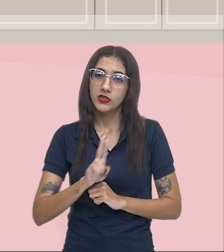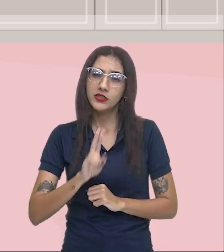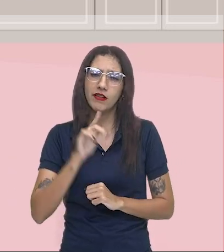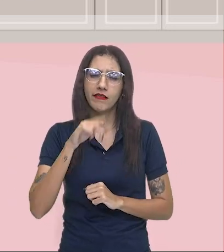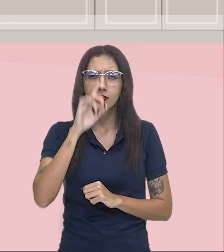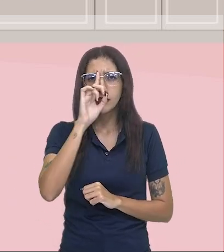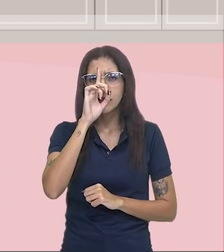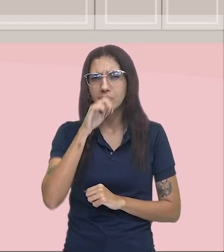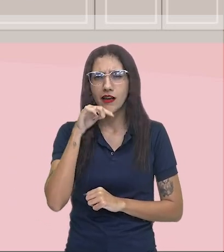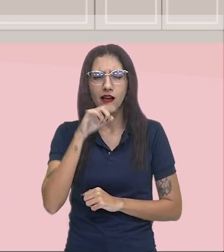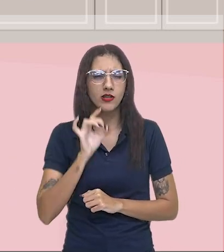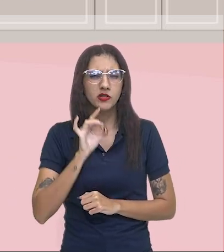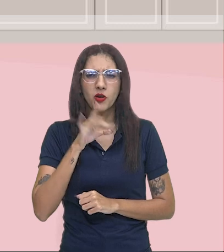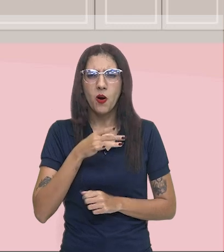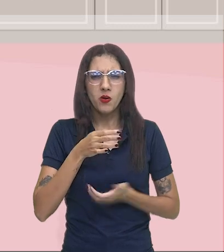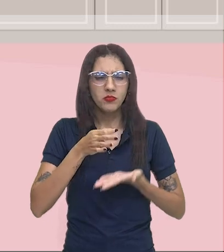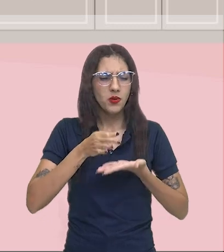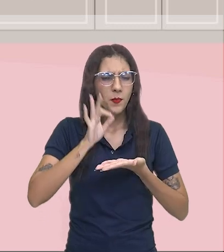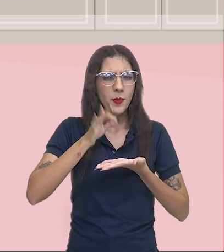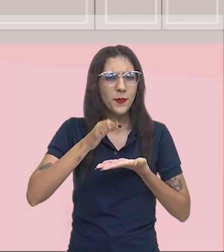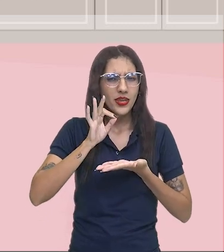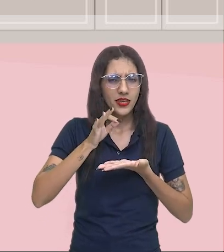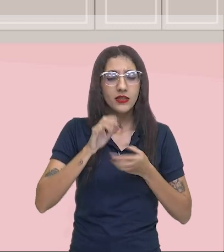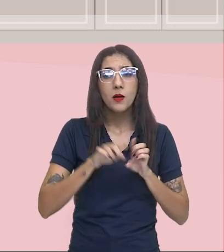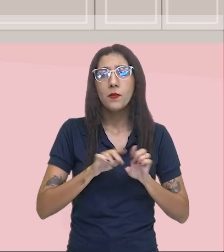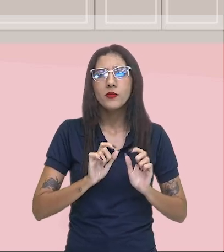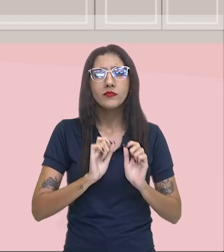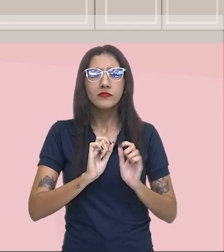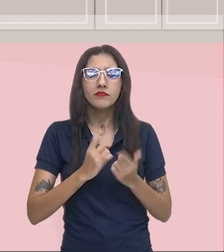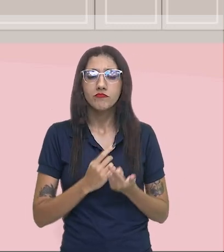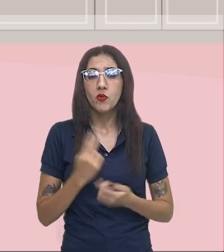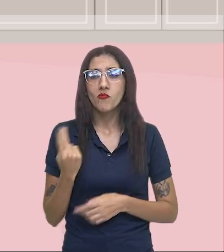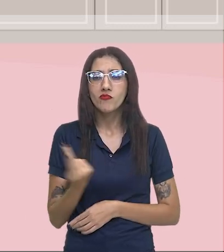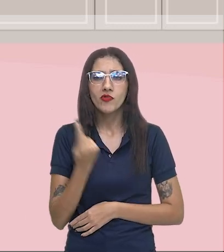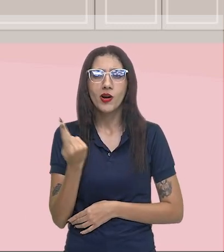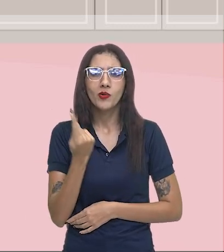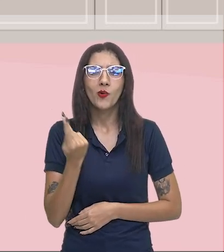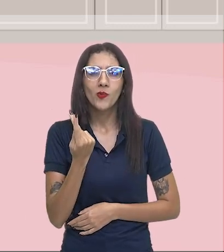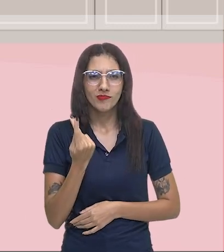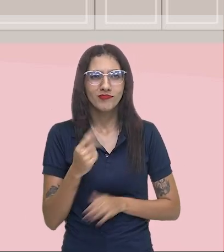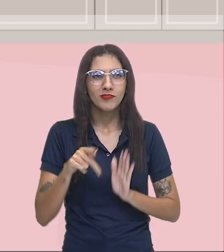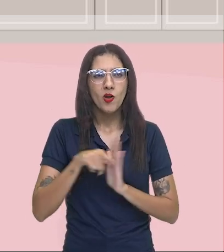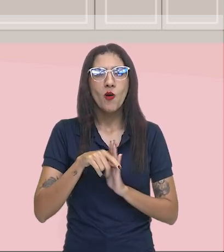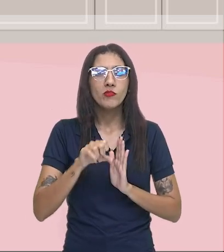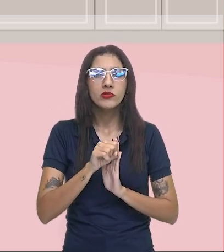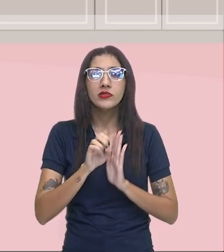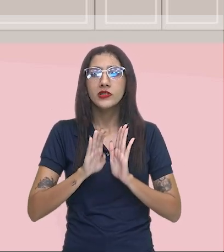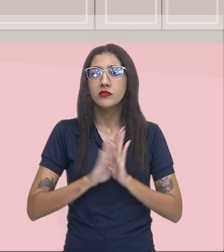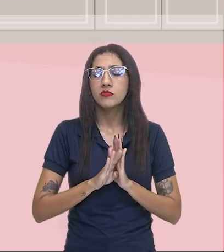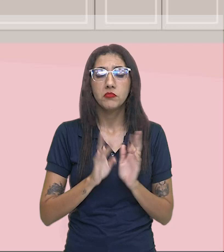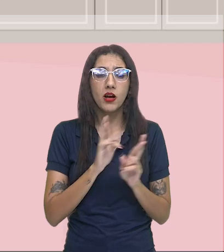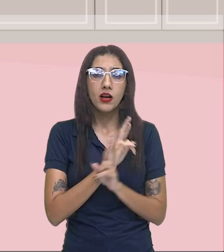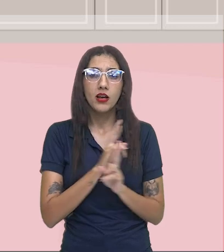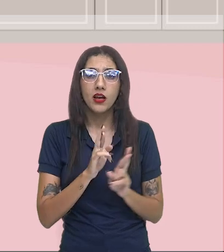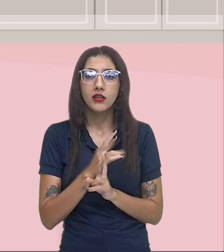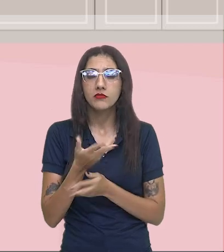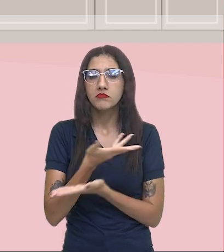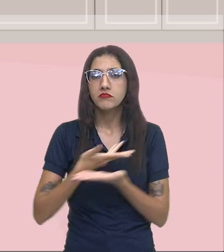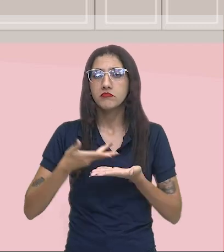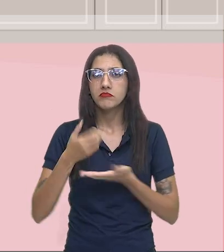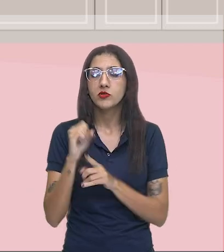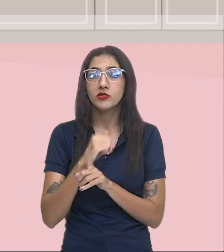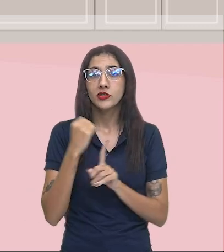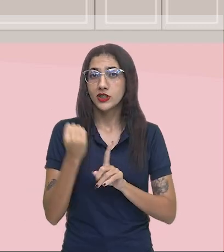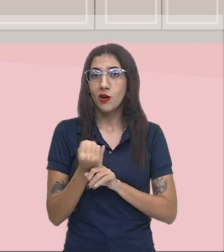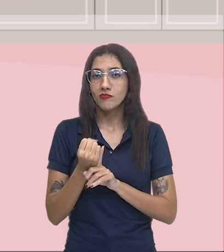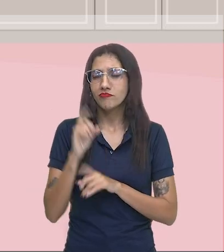não é apenas uma bebida, mas sim um valor simbólico como parte dos rituais sociais do dia a dia. Não